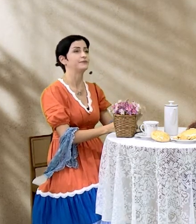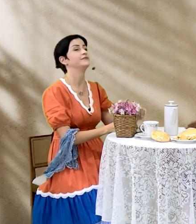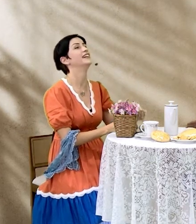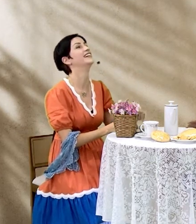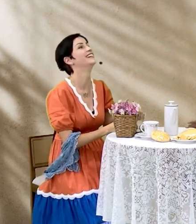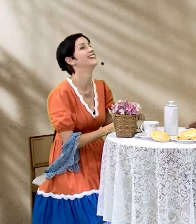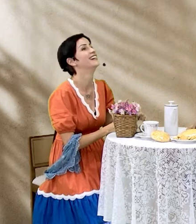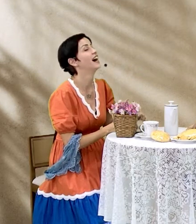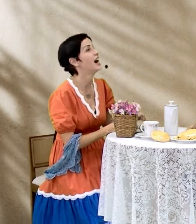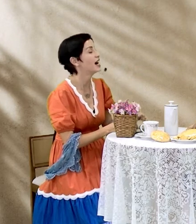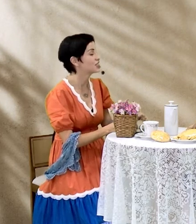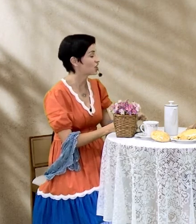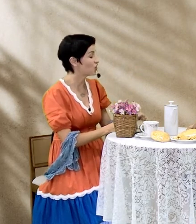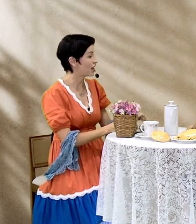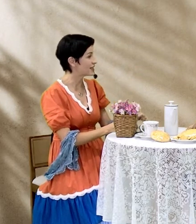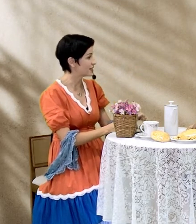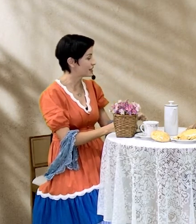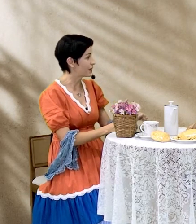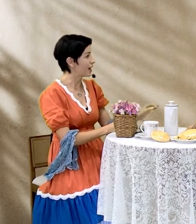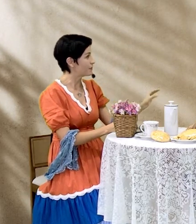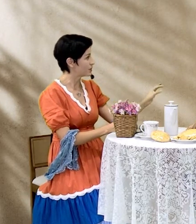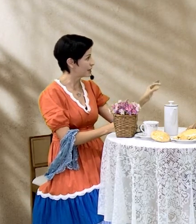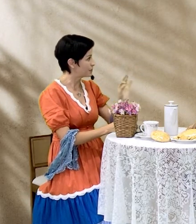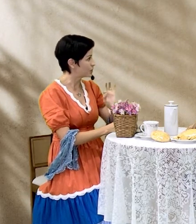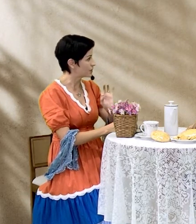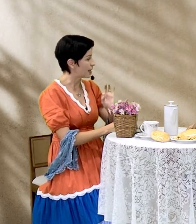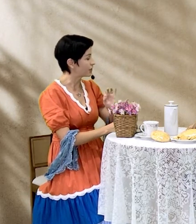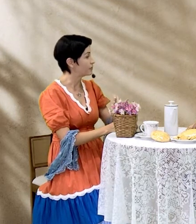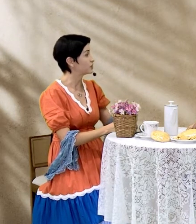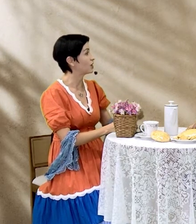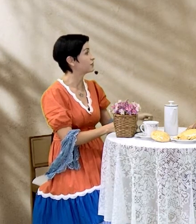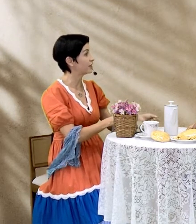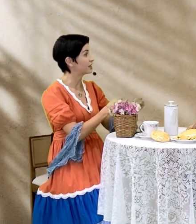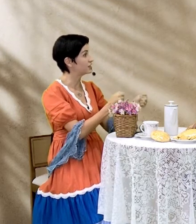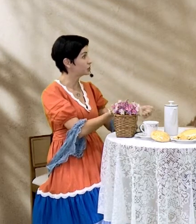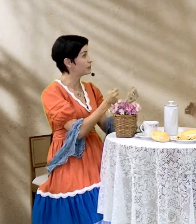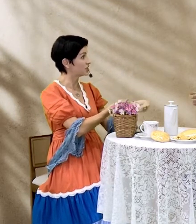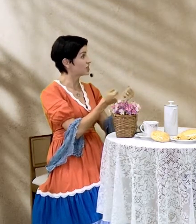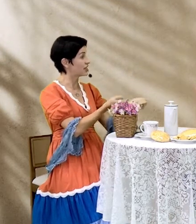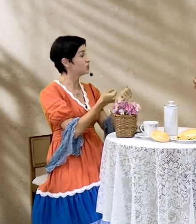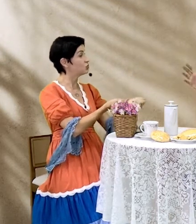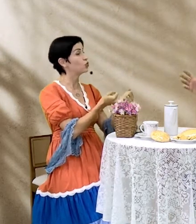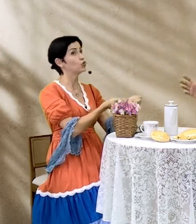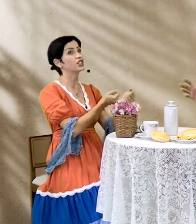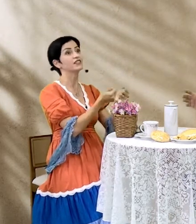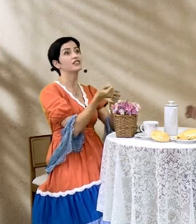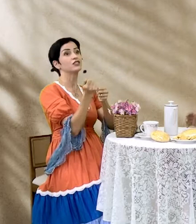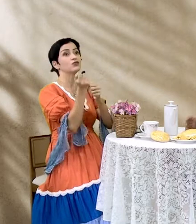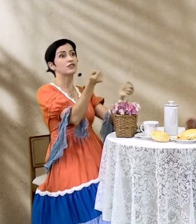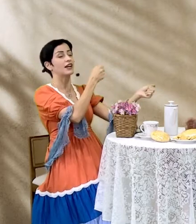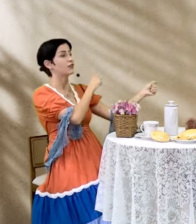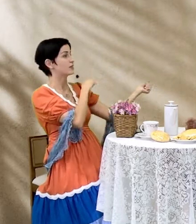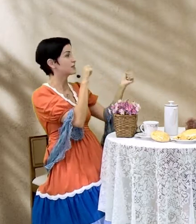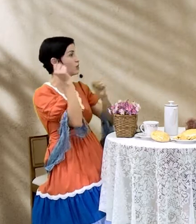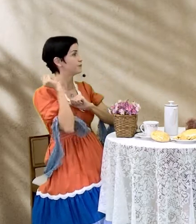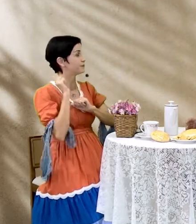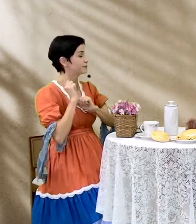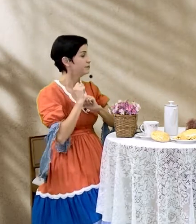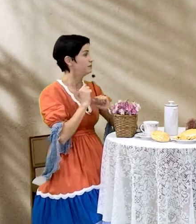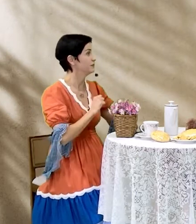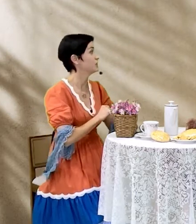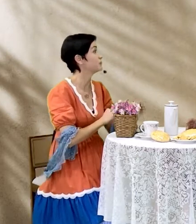ver. Chegou lá em cima, a moça abriu o saco e mandou a véia despejar tudo que tinha dentro do saco, assim,